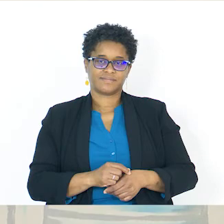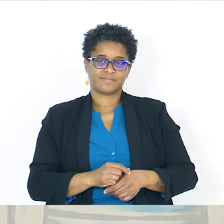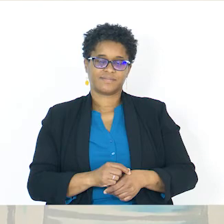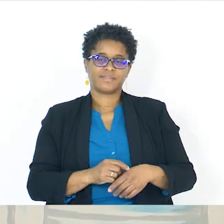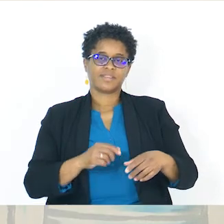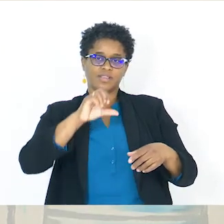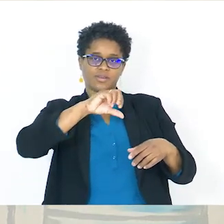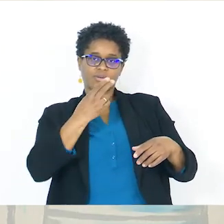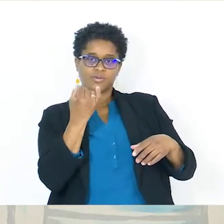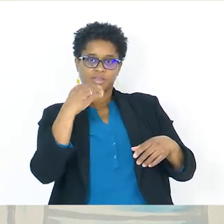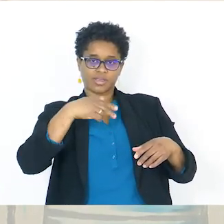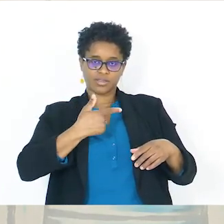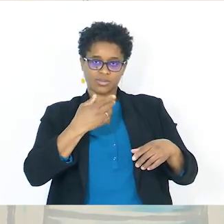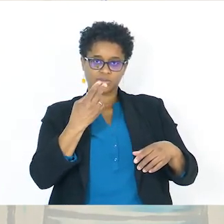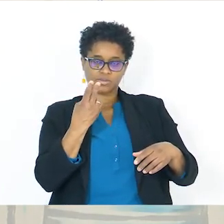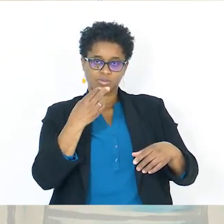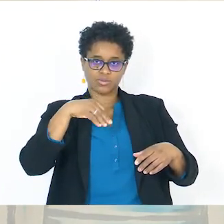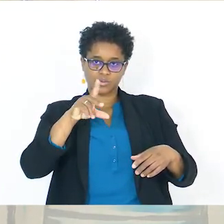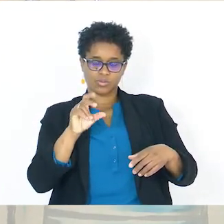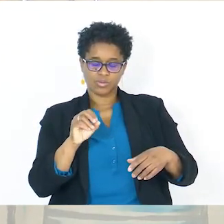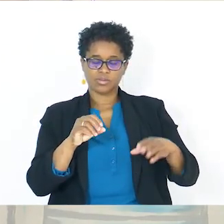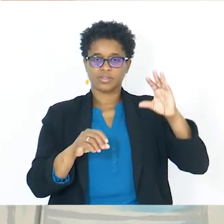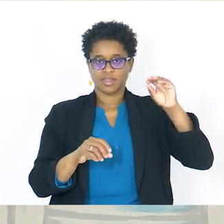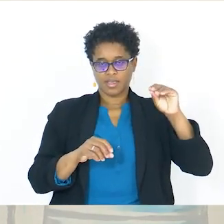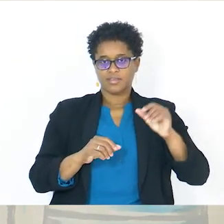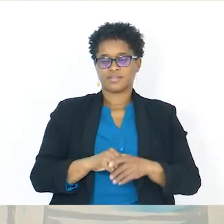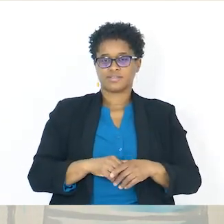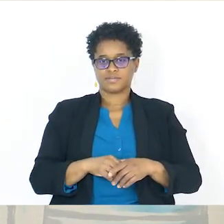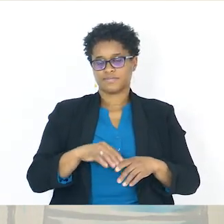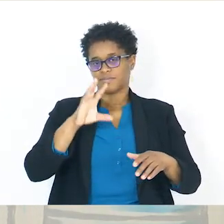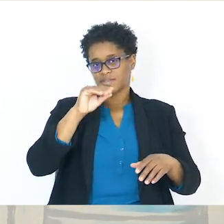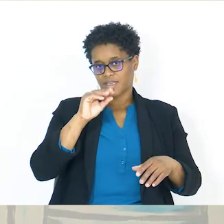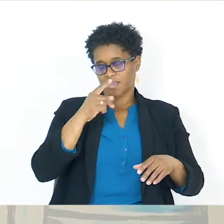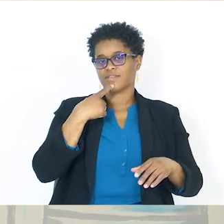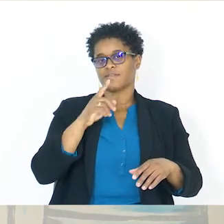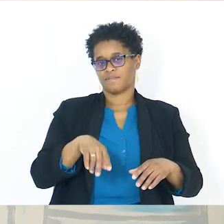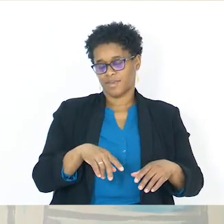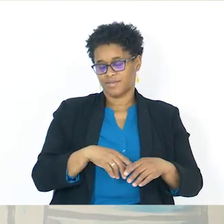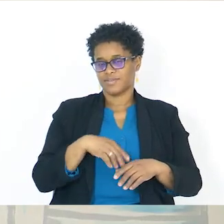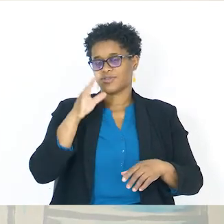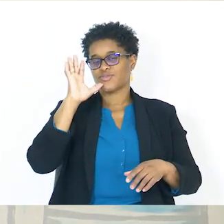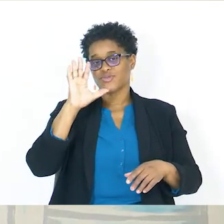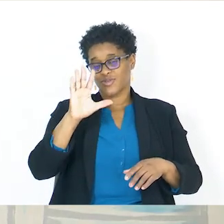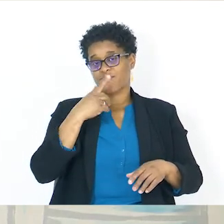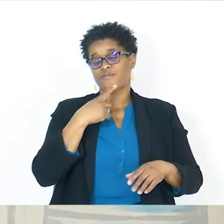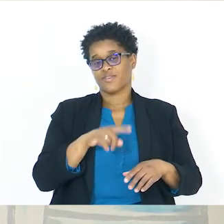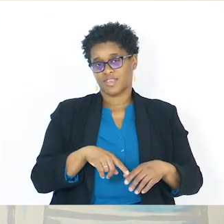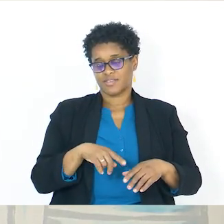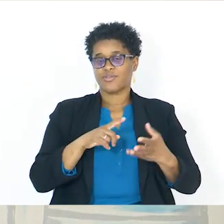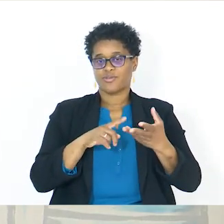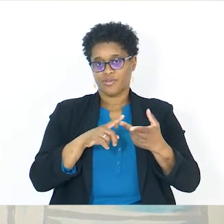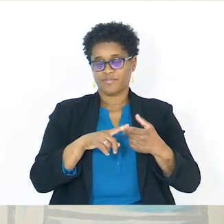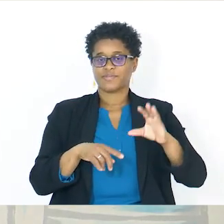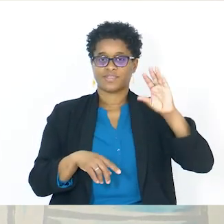o quíntuplo de 10, ou seja, 10 repete-se 5 vezes.